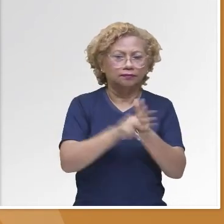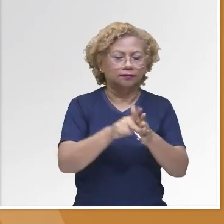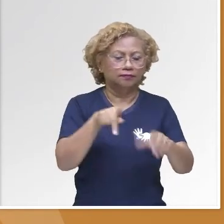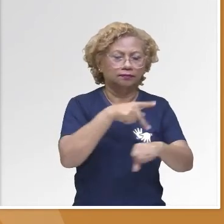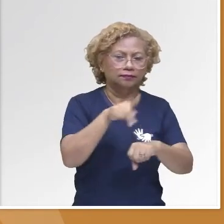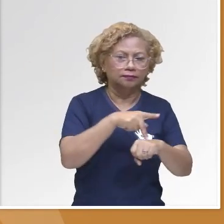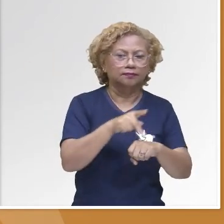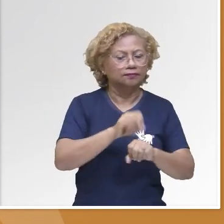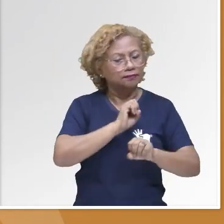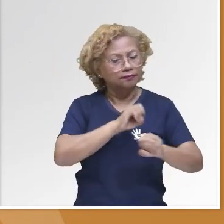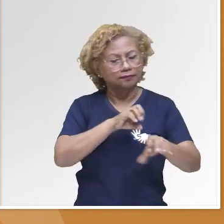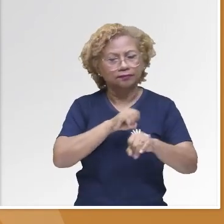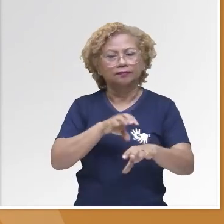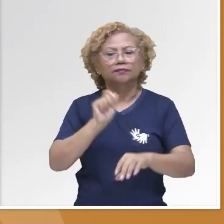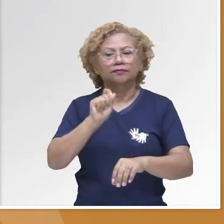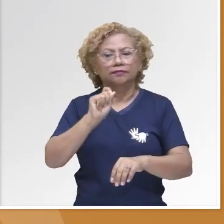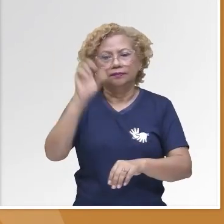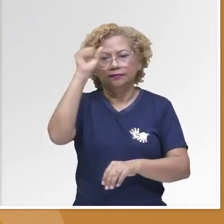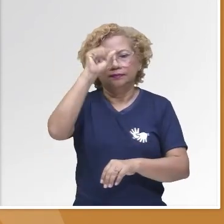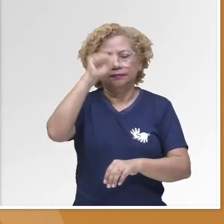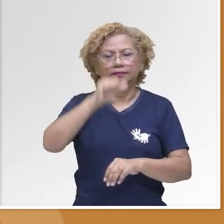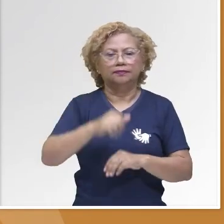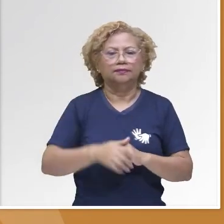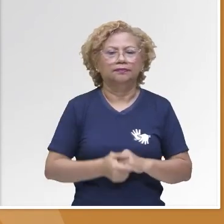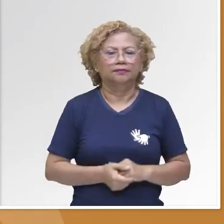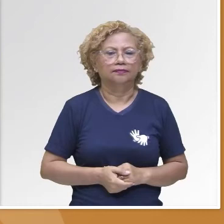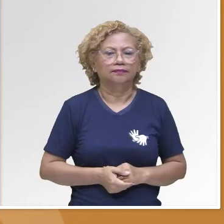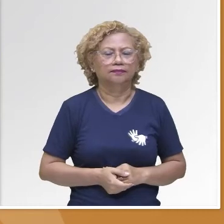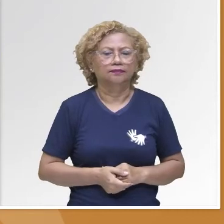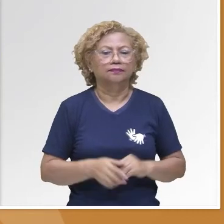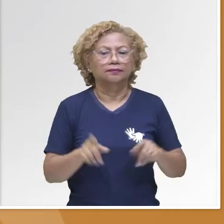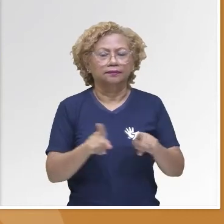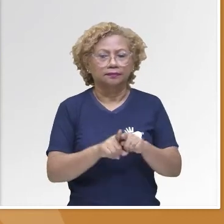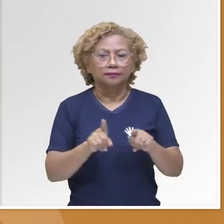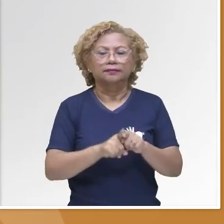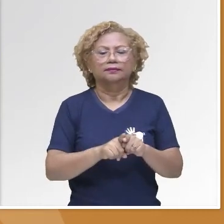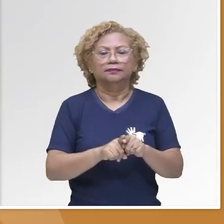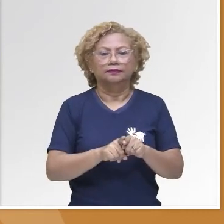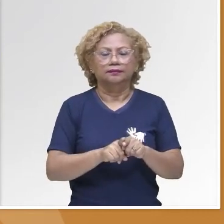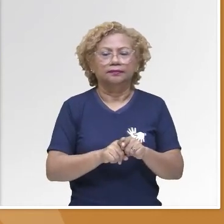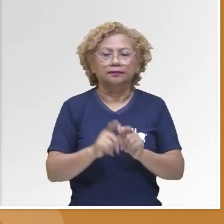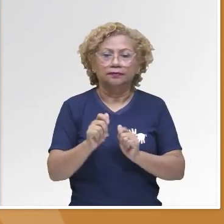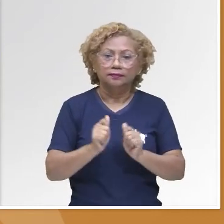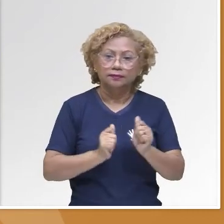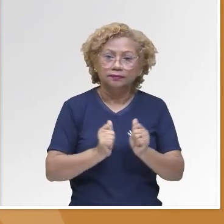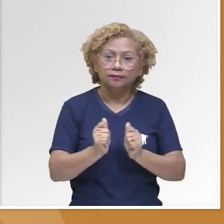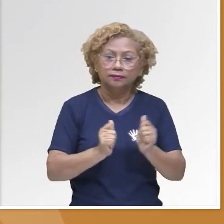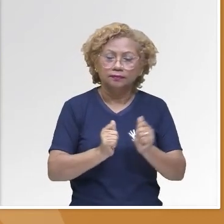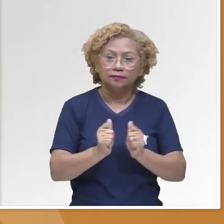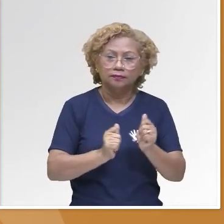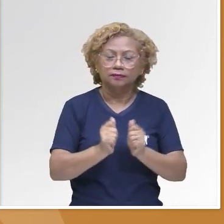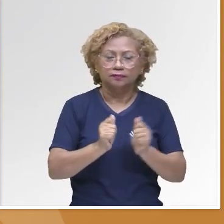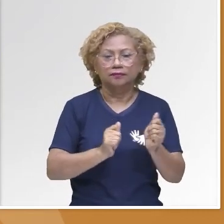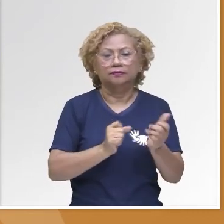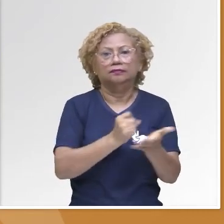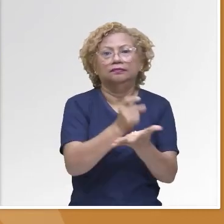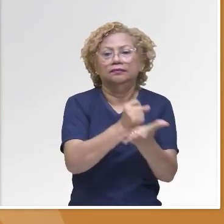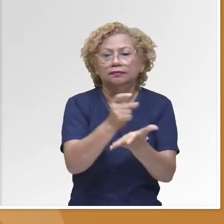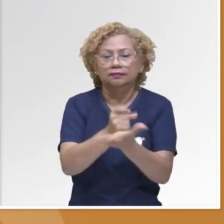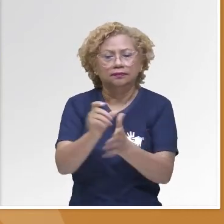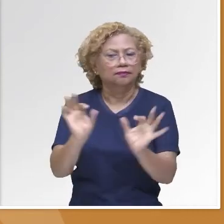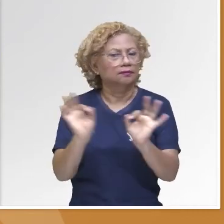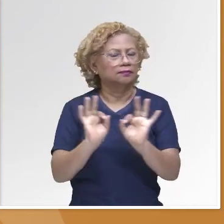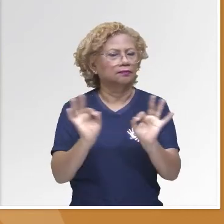restringir o consumo, né, ou seja, poupar, tá, diminuir o poder de compra para elevar